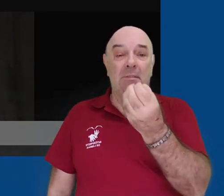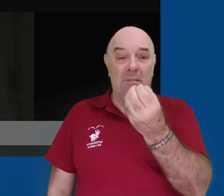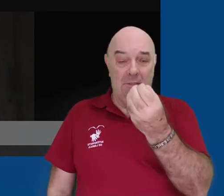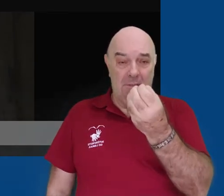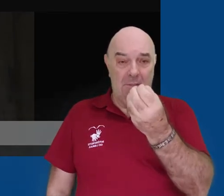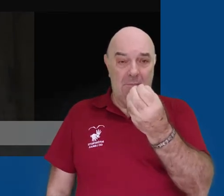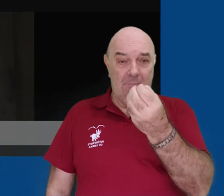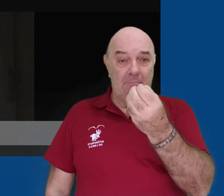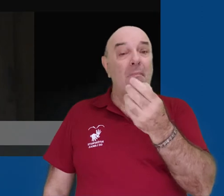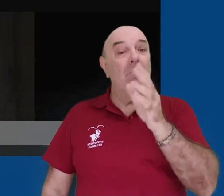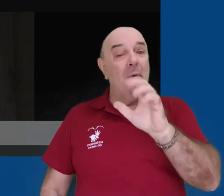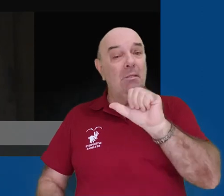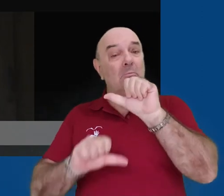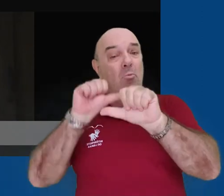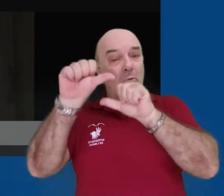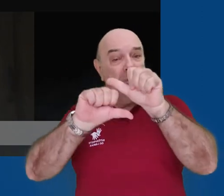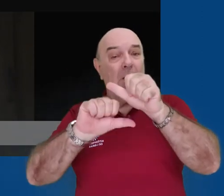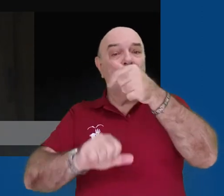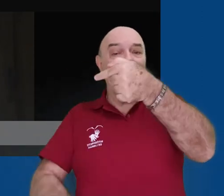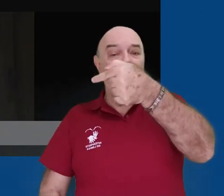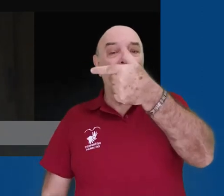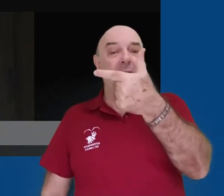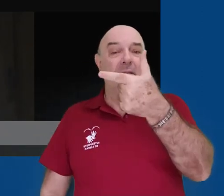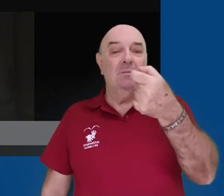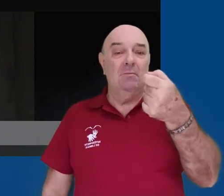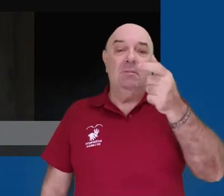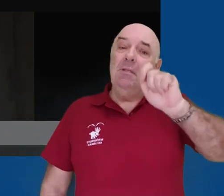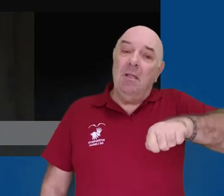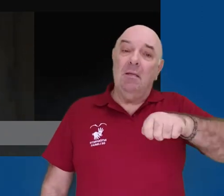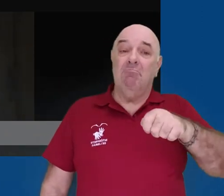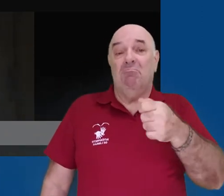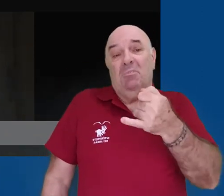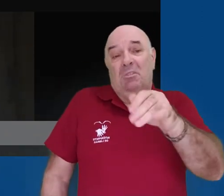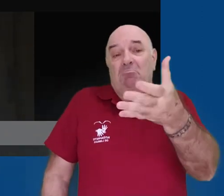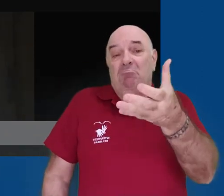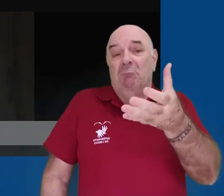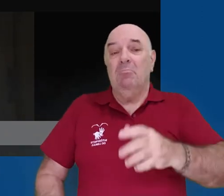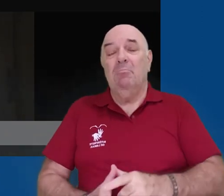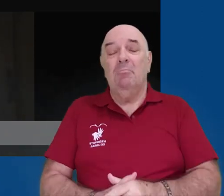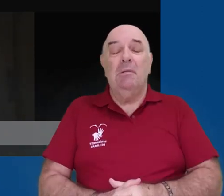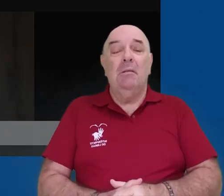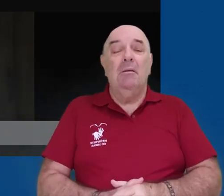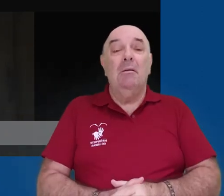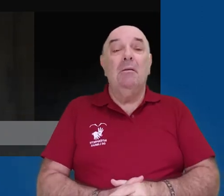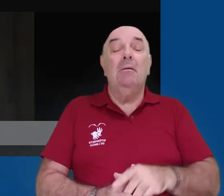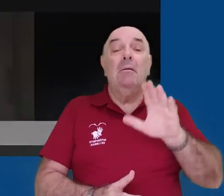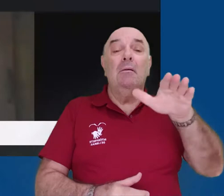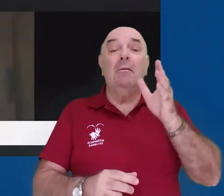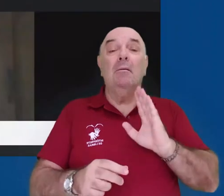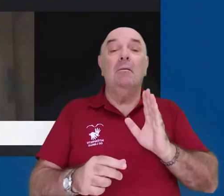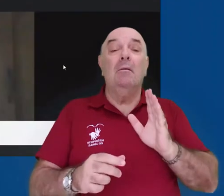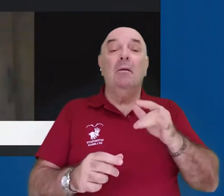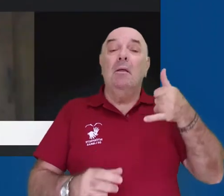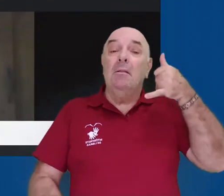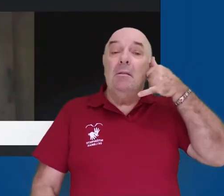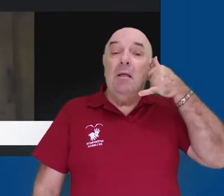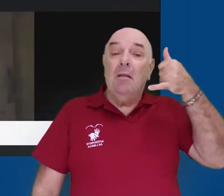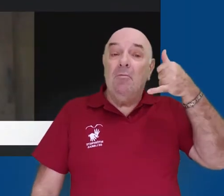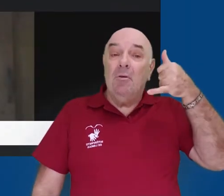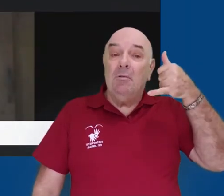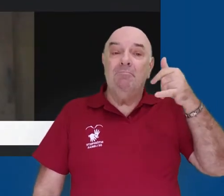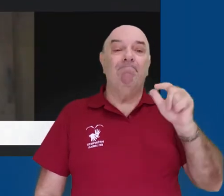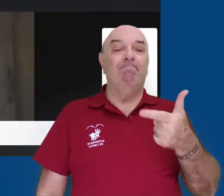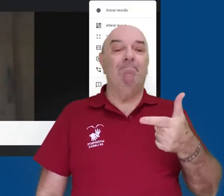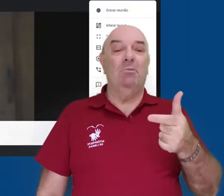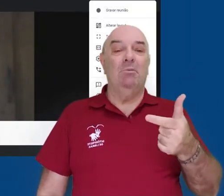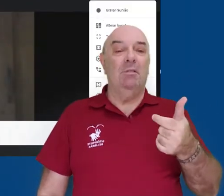360p, mas você pode alterar a qualidade para 720p se quiser. A opção de entrar